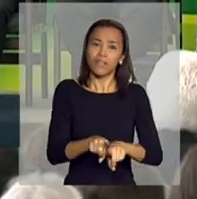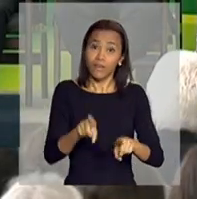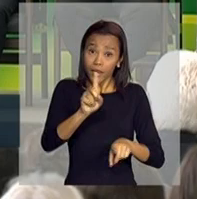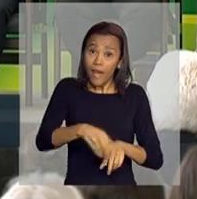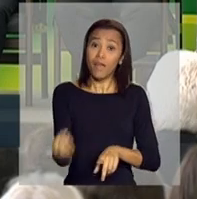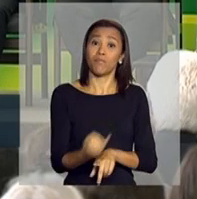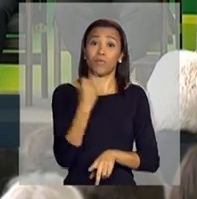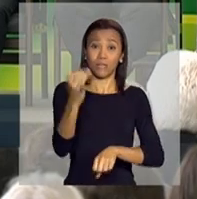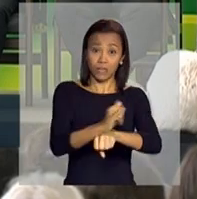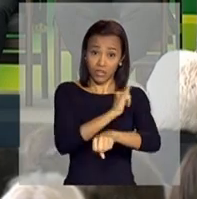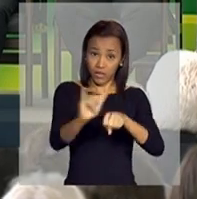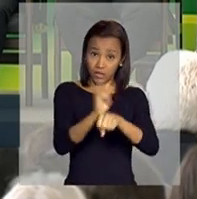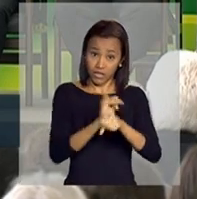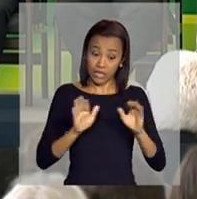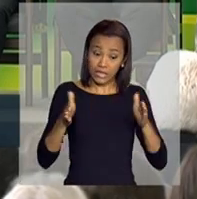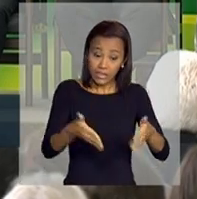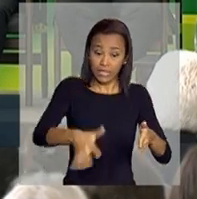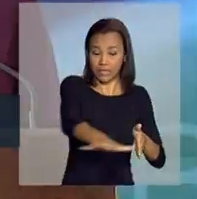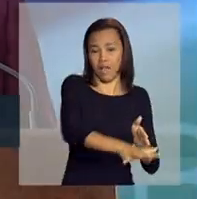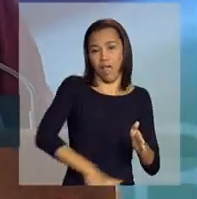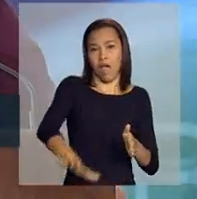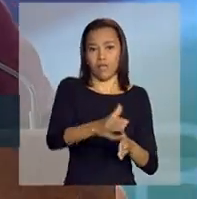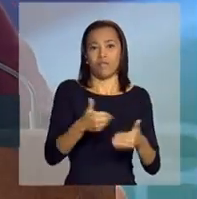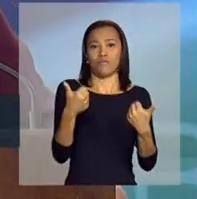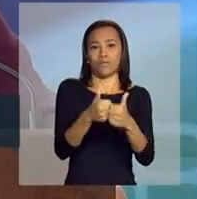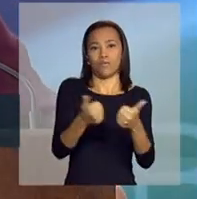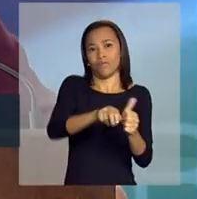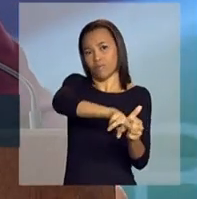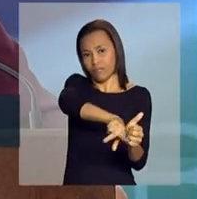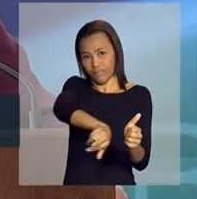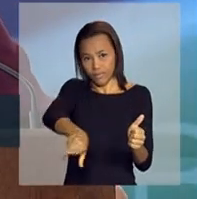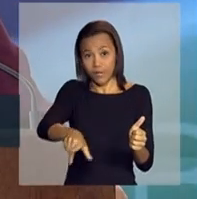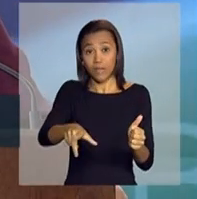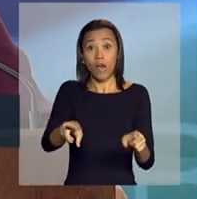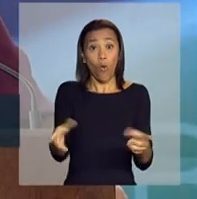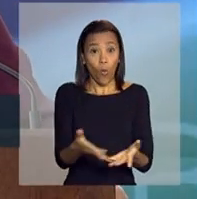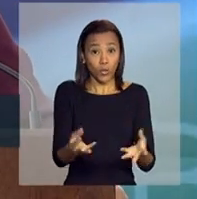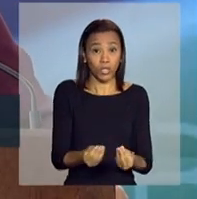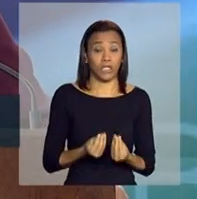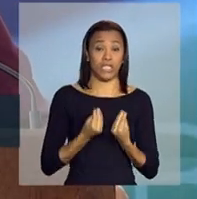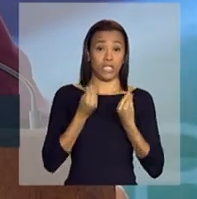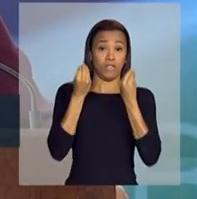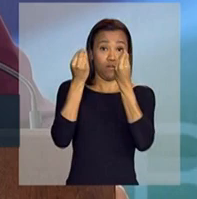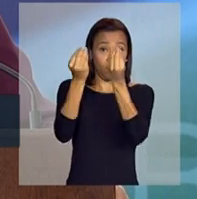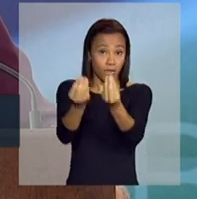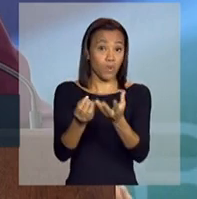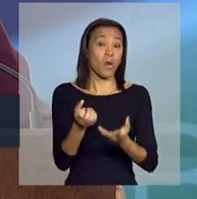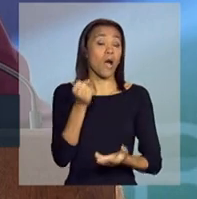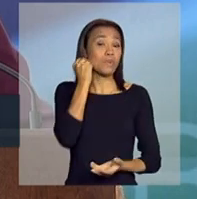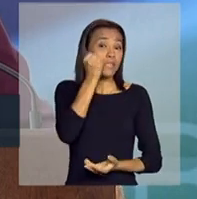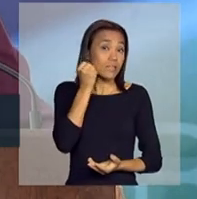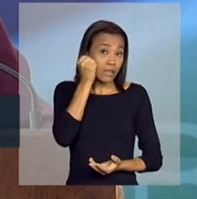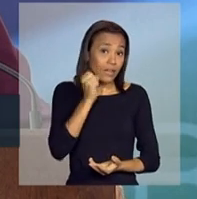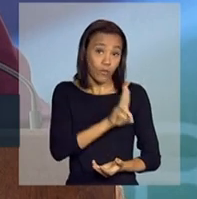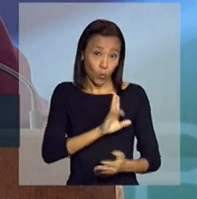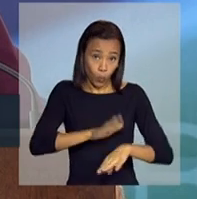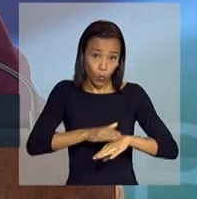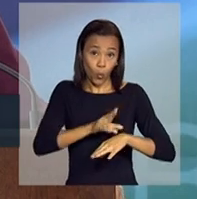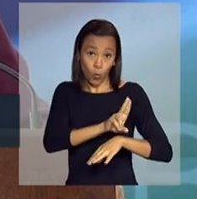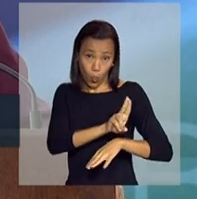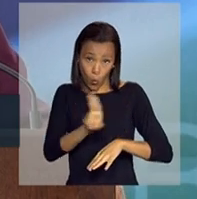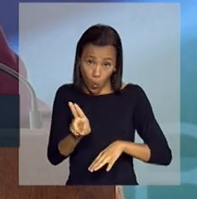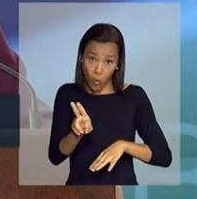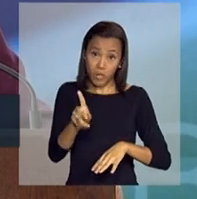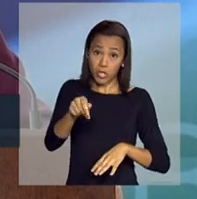e estratégicas nesta área. Envio hoje ao Senado o nome do servidor público, Paulo Sérgio Passos,